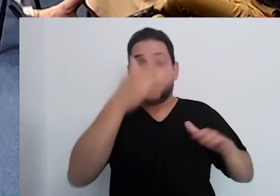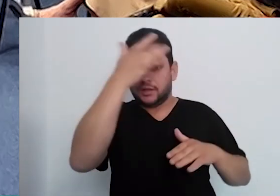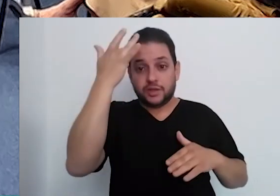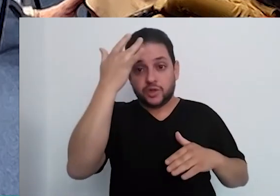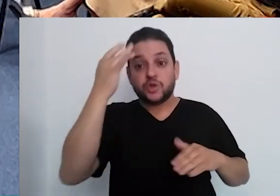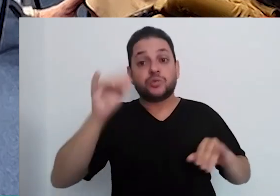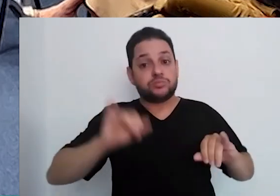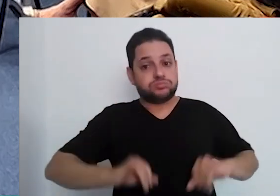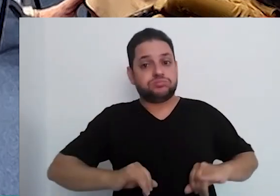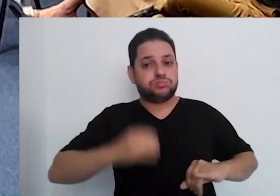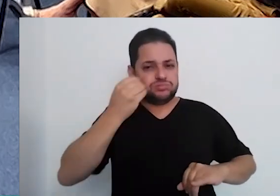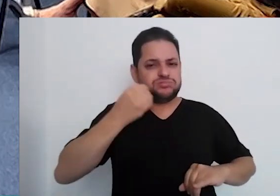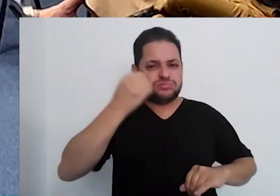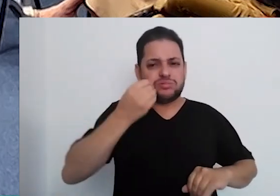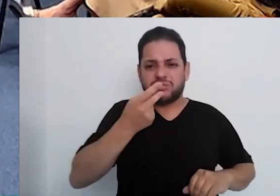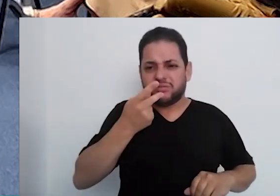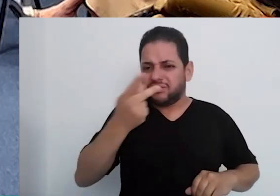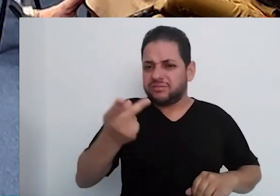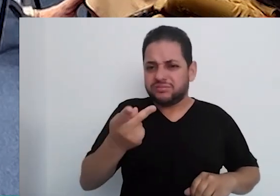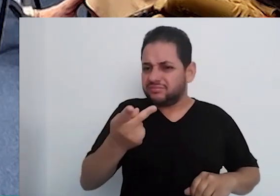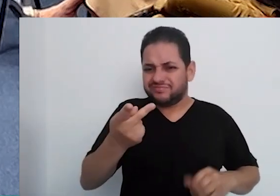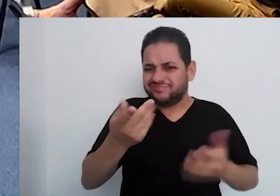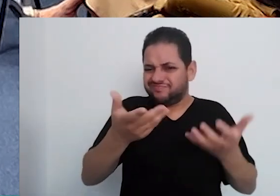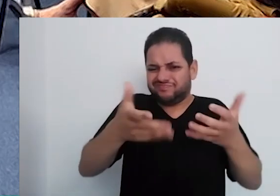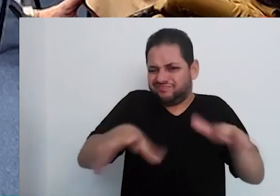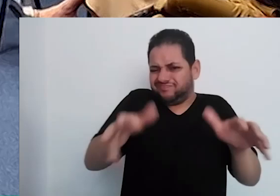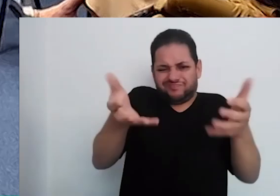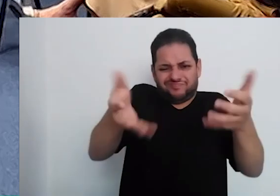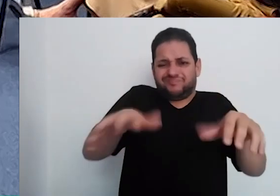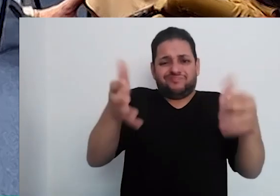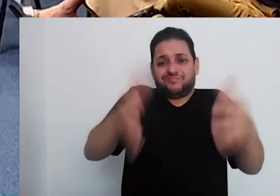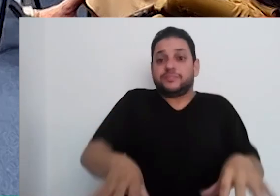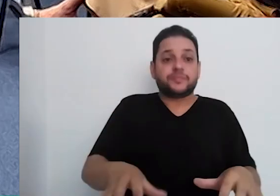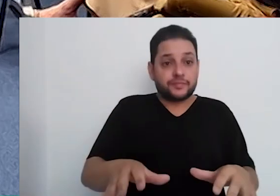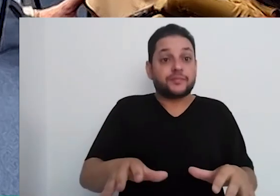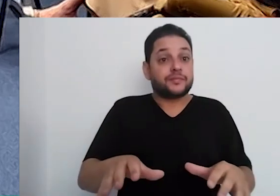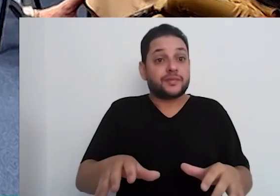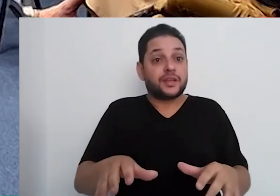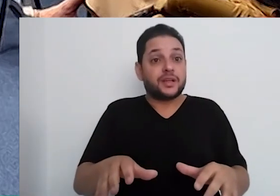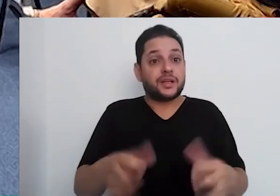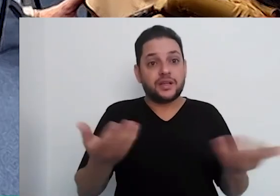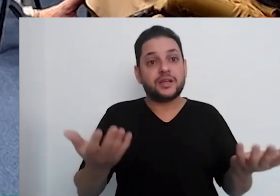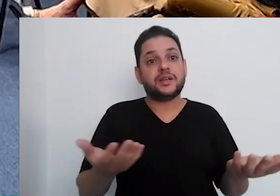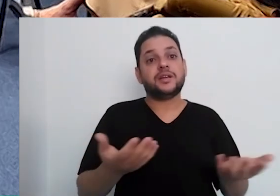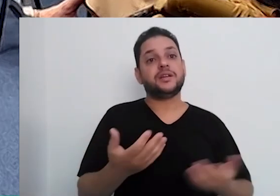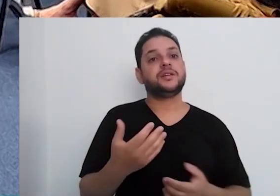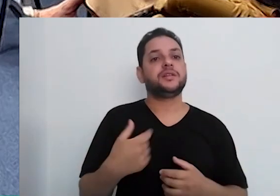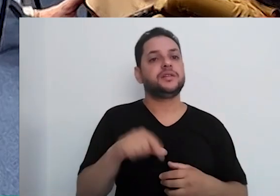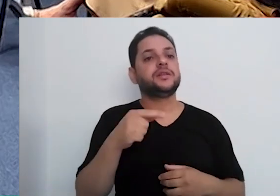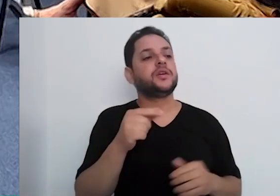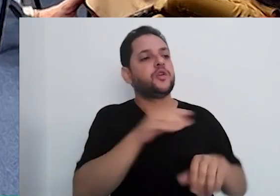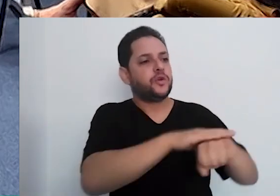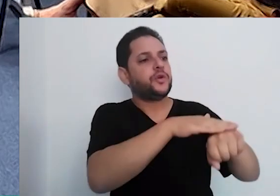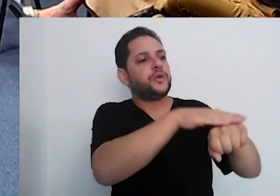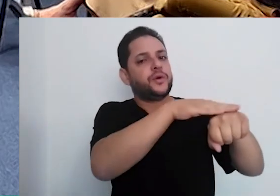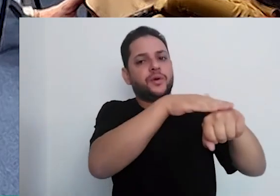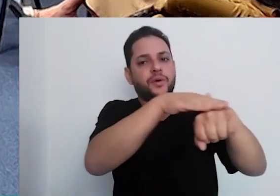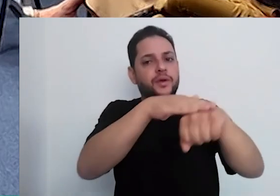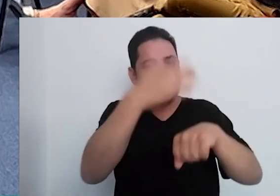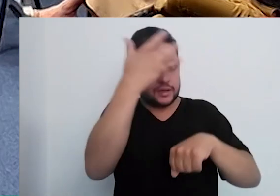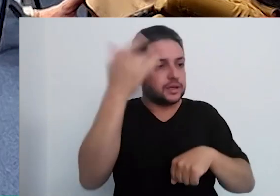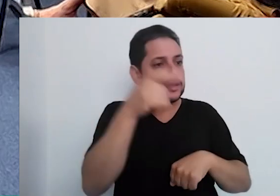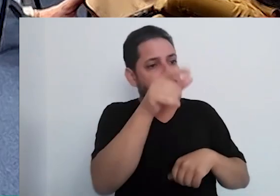de experiência não querem falar não tão interessadas falar então eh a gente você vai falando com as pessoas que você consegue falar né